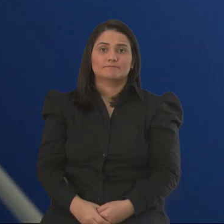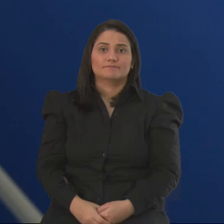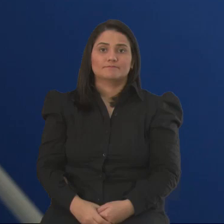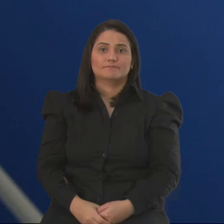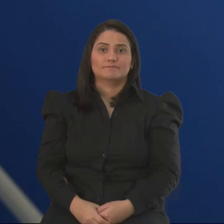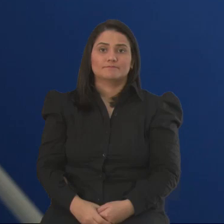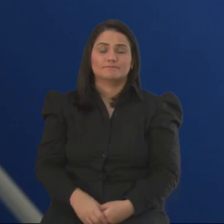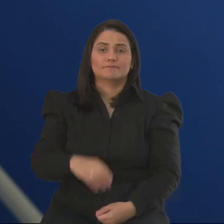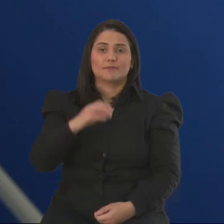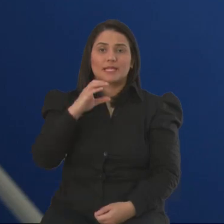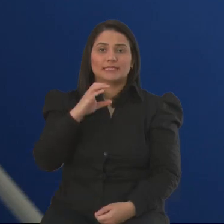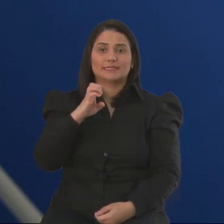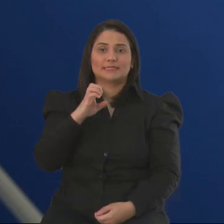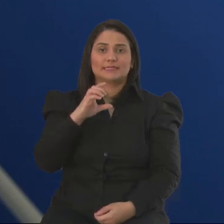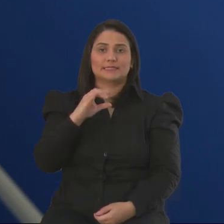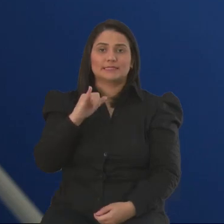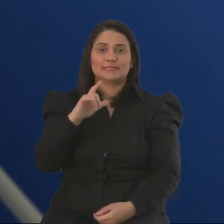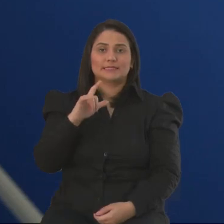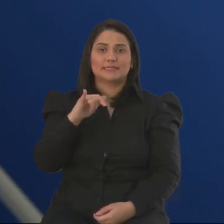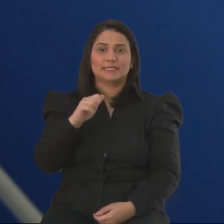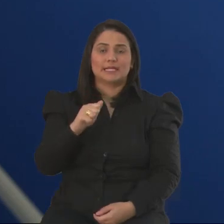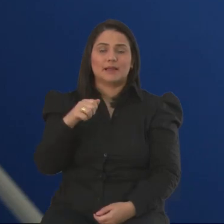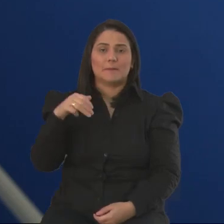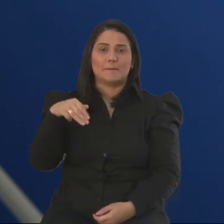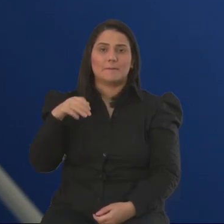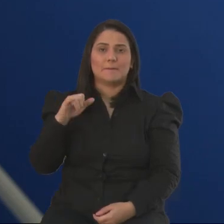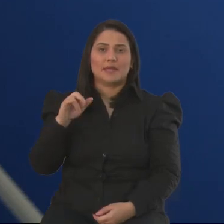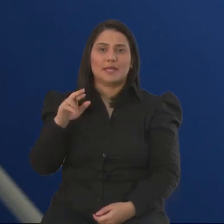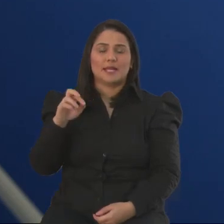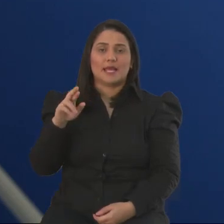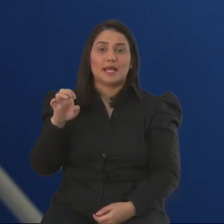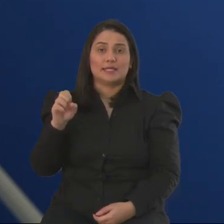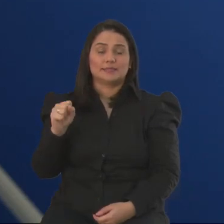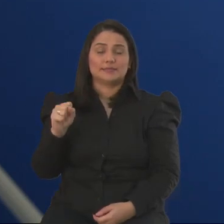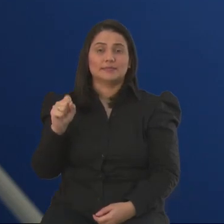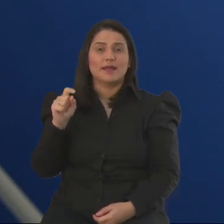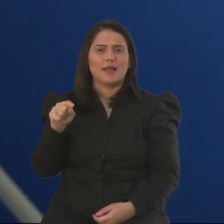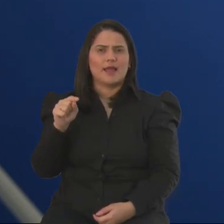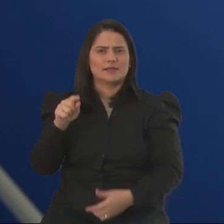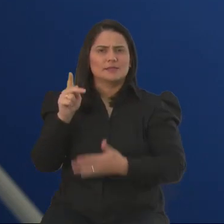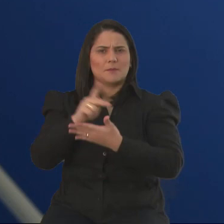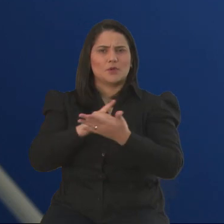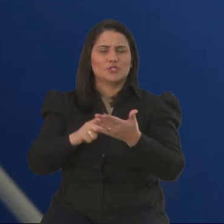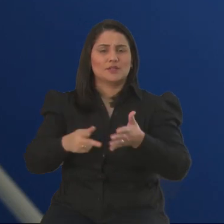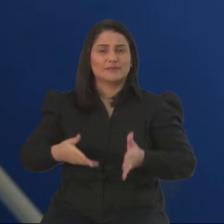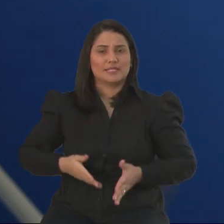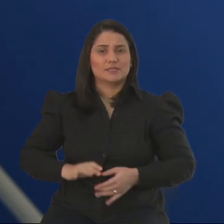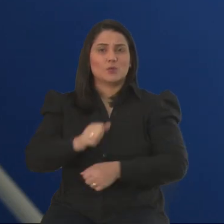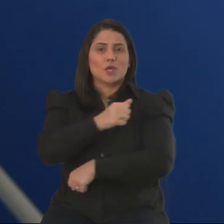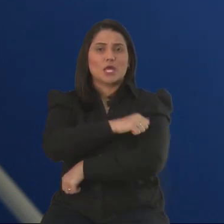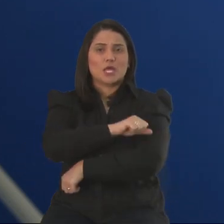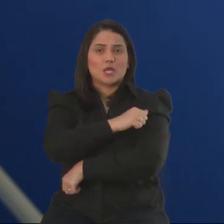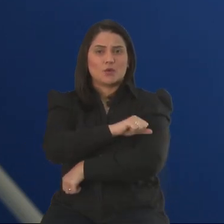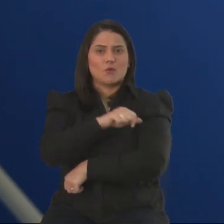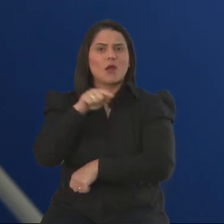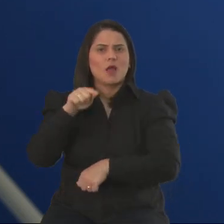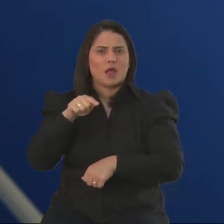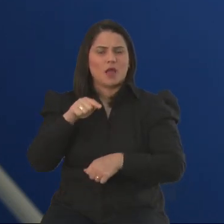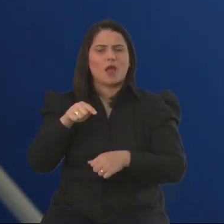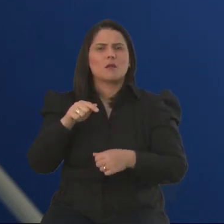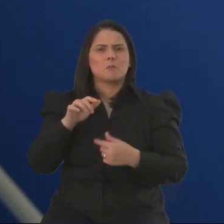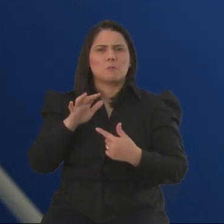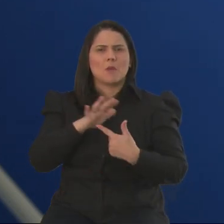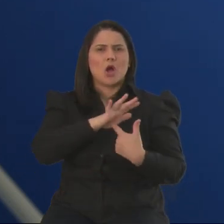Cecília Meirelles. Poetisa brasileira e carioca, Cecília é uma das primeiras mulheres a ter grande destaque na literatura